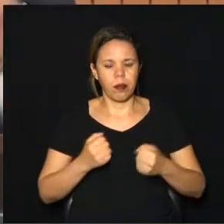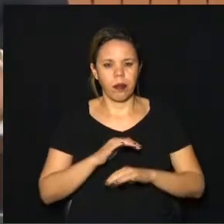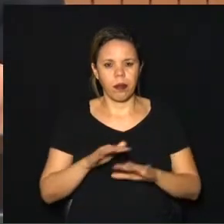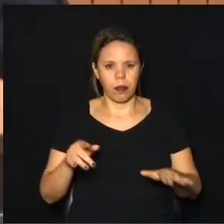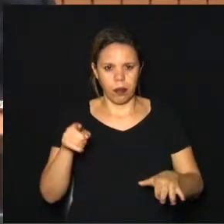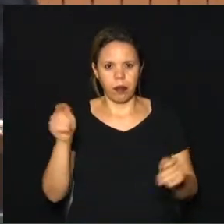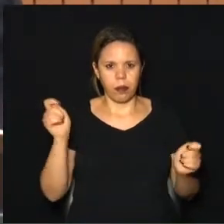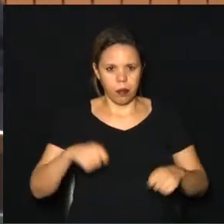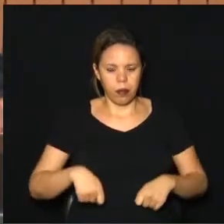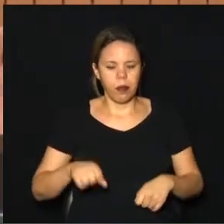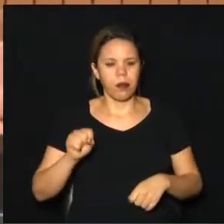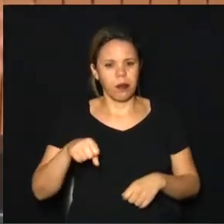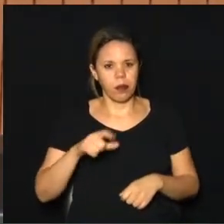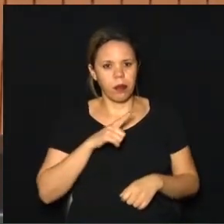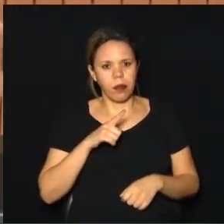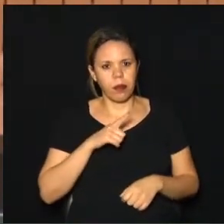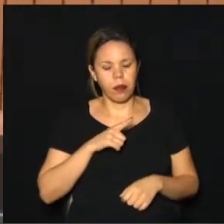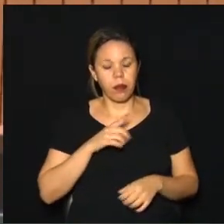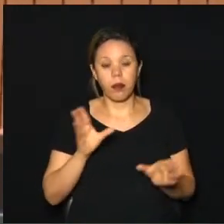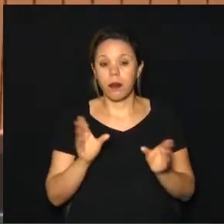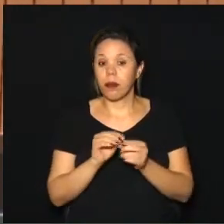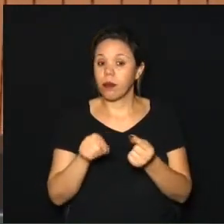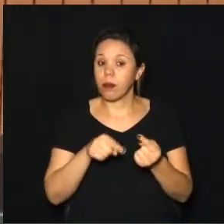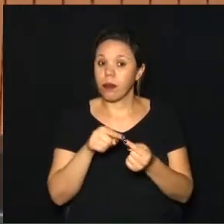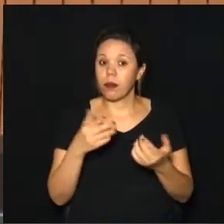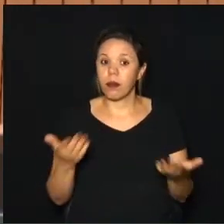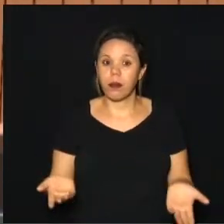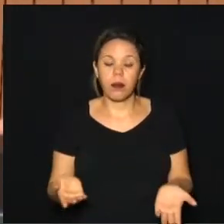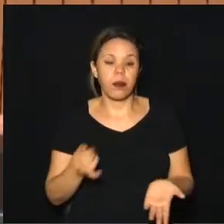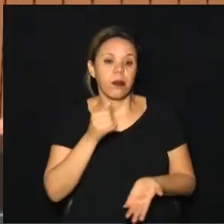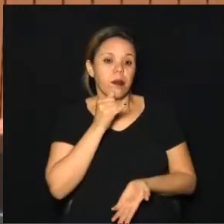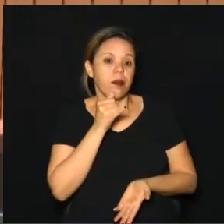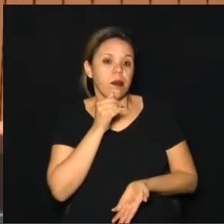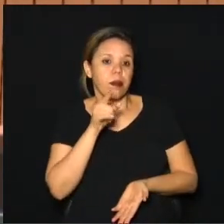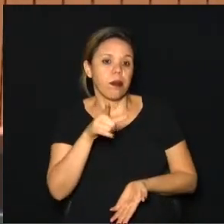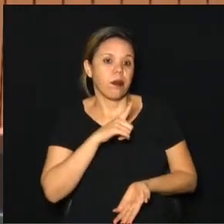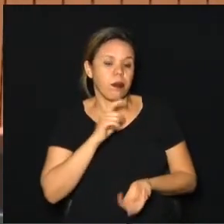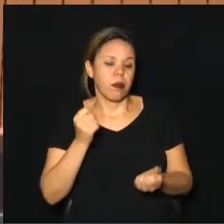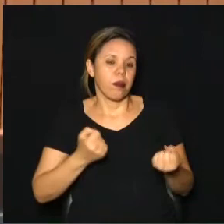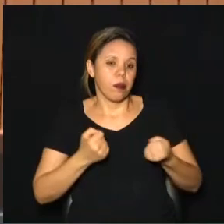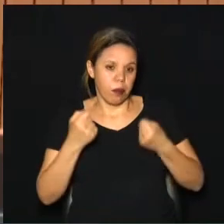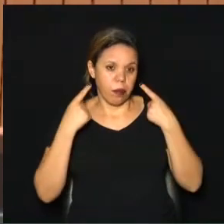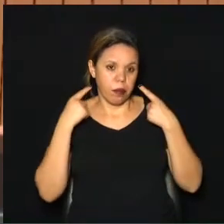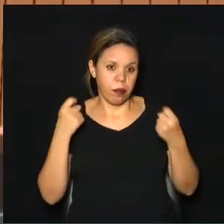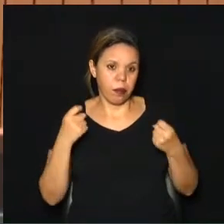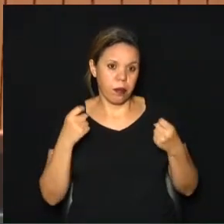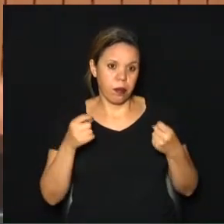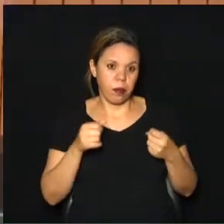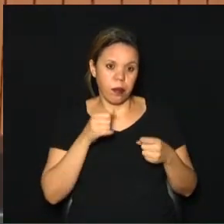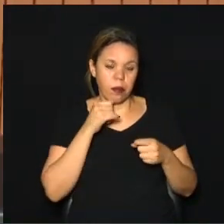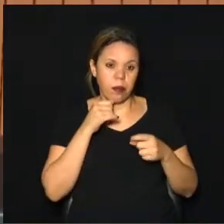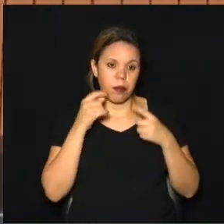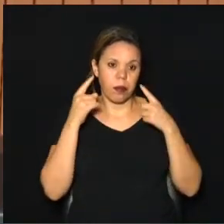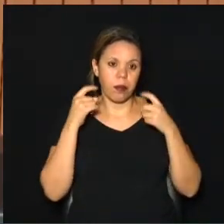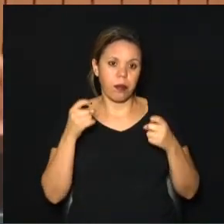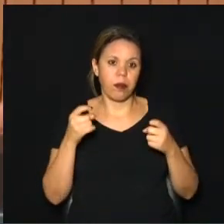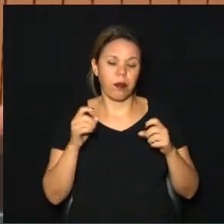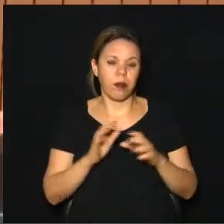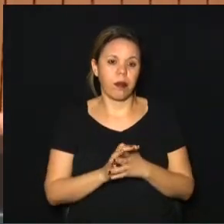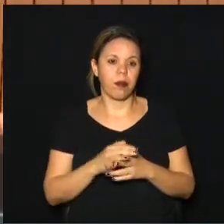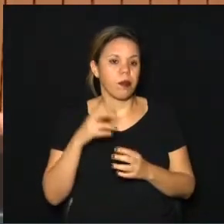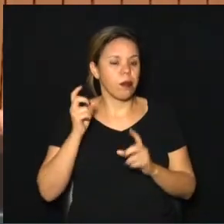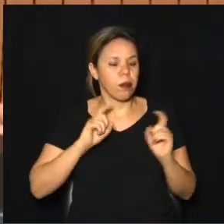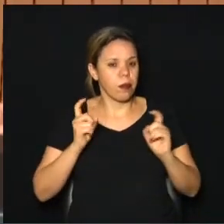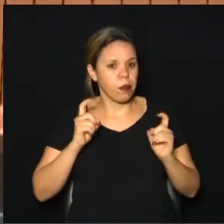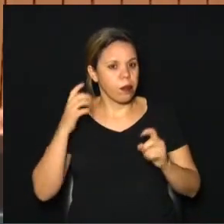Você pode ter carro de som, mas para uma finalidade específica. Você pode ter carro de som para a sonorização de um comício, você pode